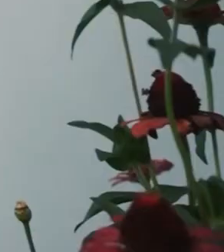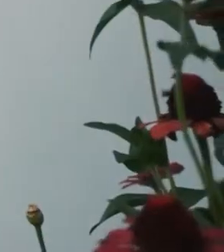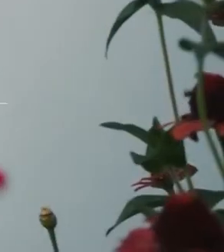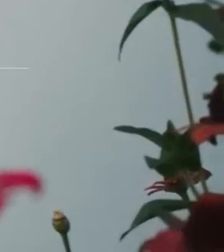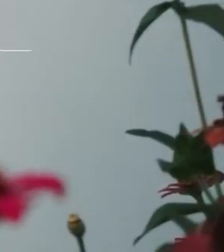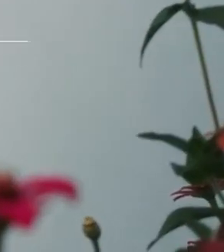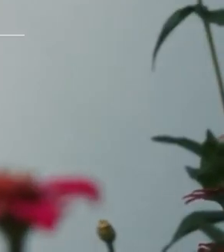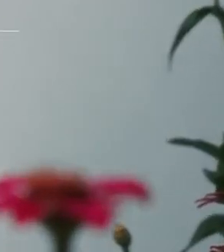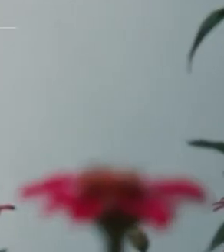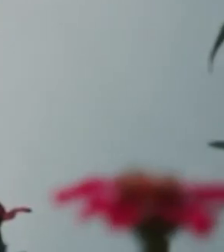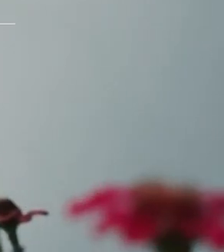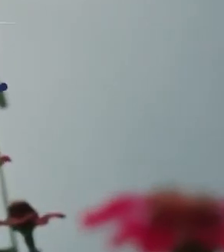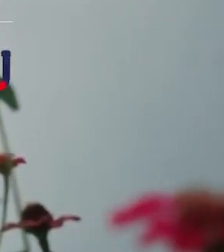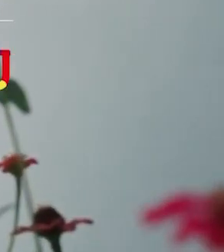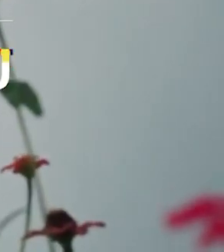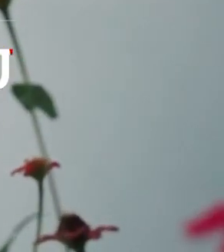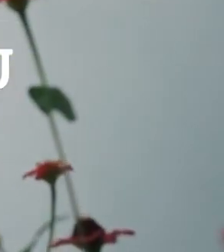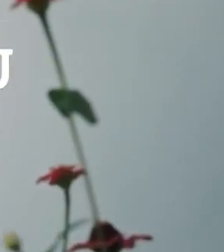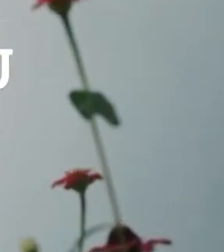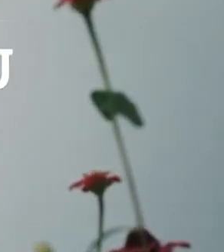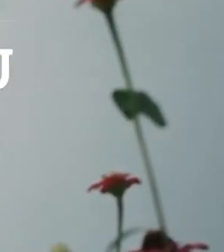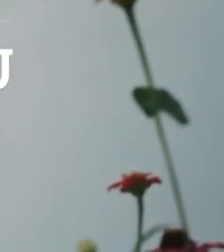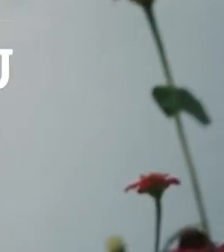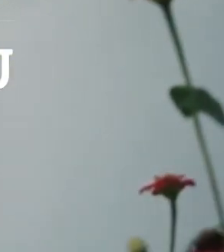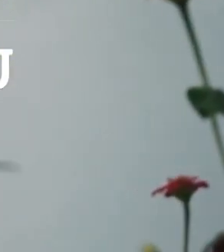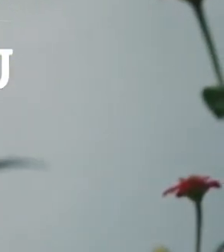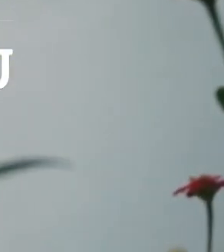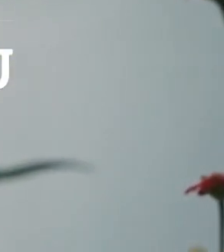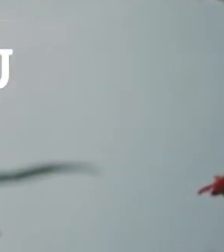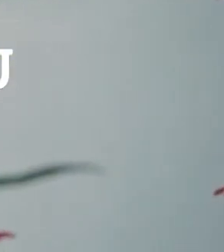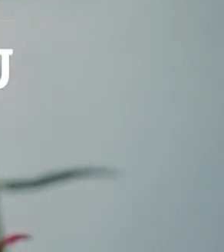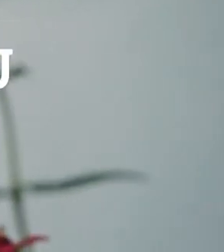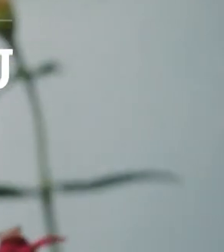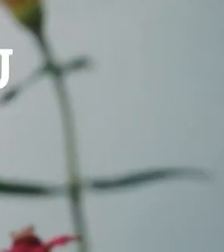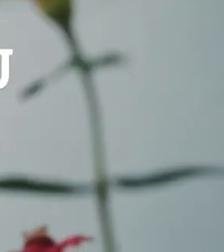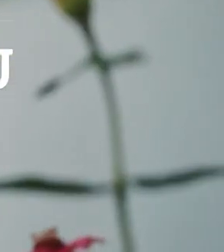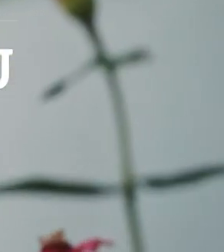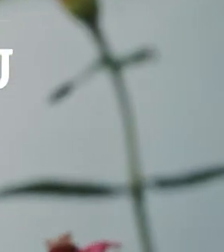melhores. Prefeitura de Caruaru, fazendo o futuro agora.